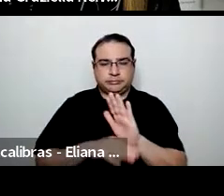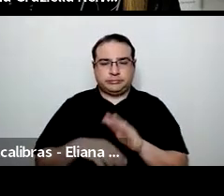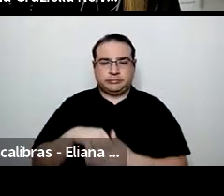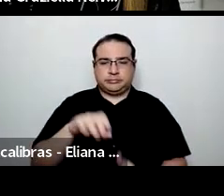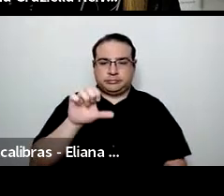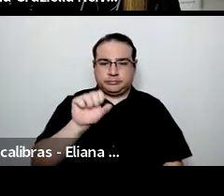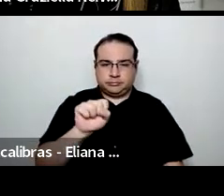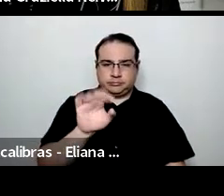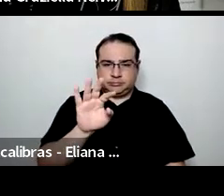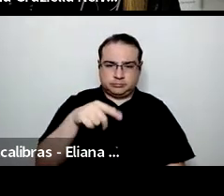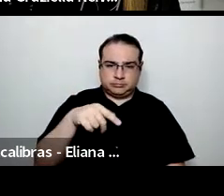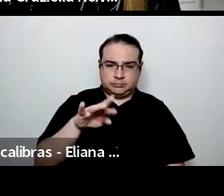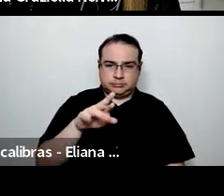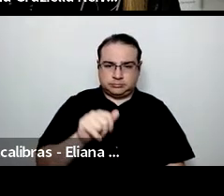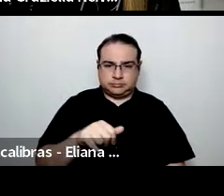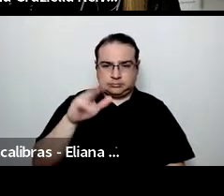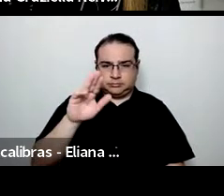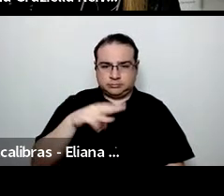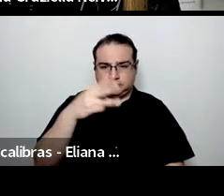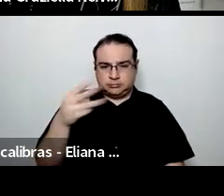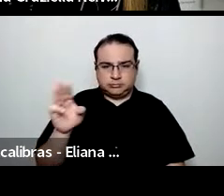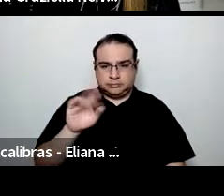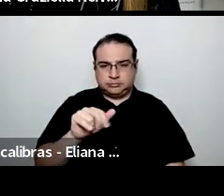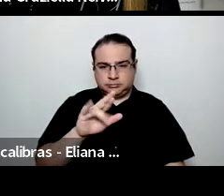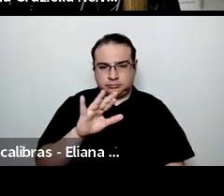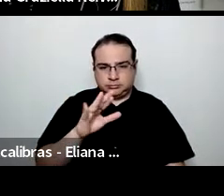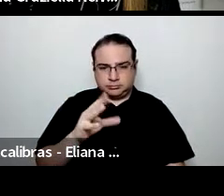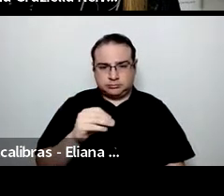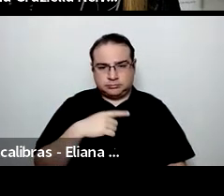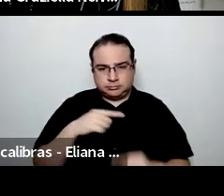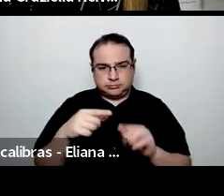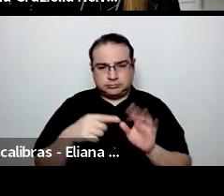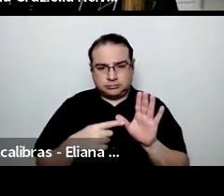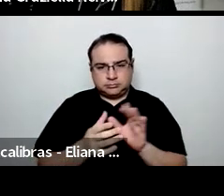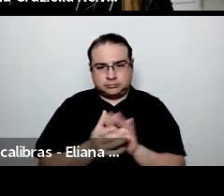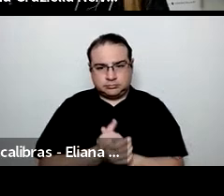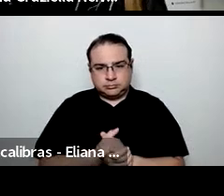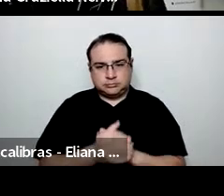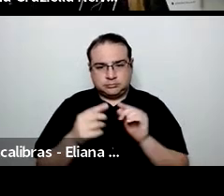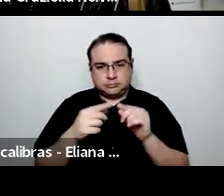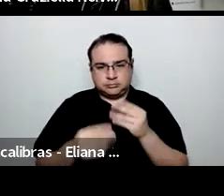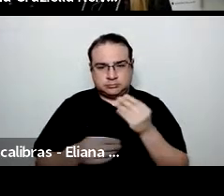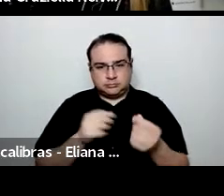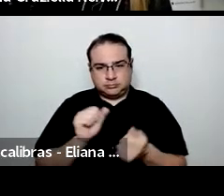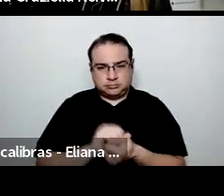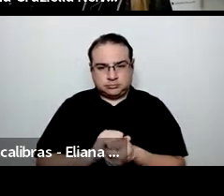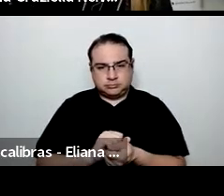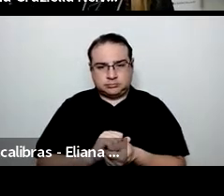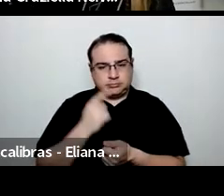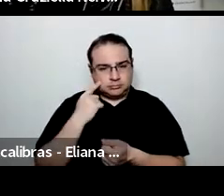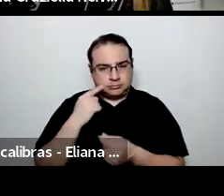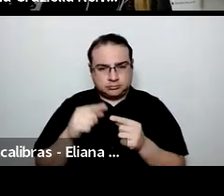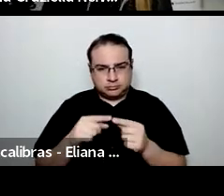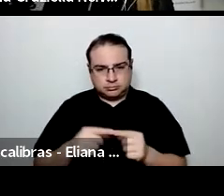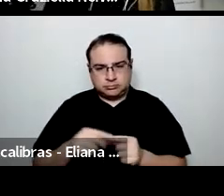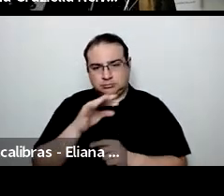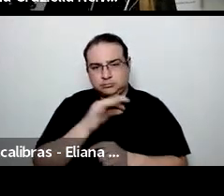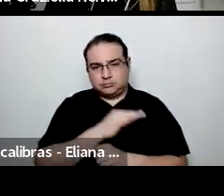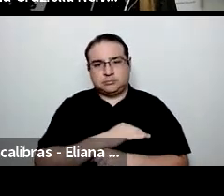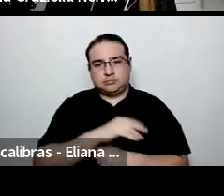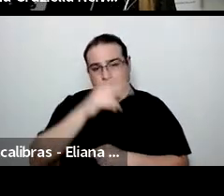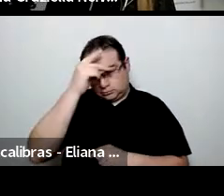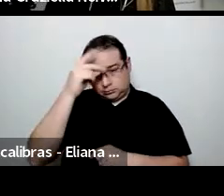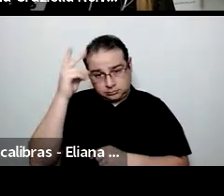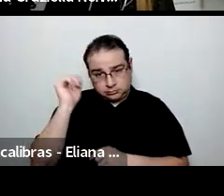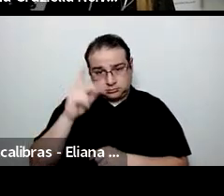Quitéria do Maranhão 24ª zona eleitoral de Brejo assunto recurso eleitoral prestação de contas de candidato ao cargo de prefeito pelo PDT